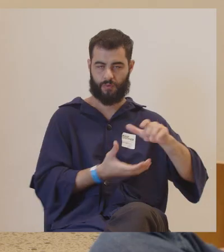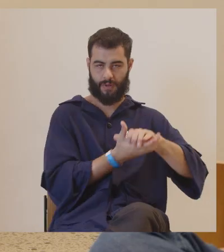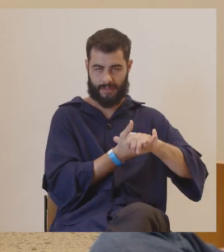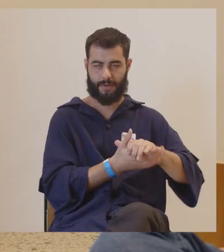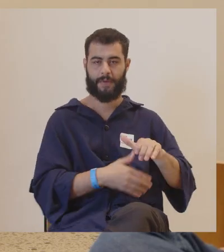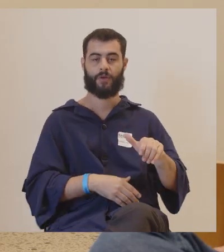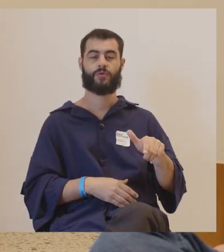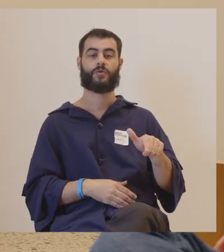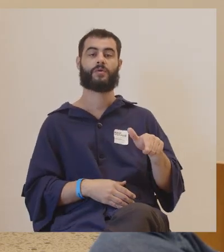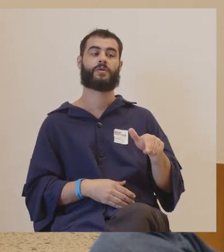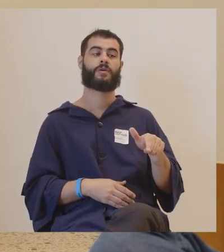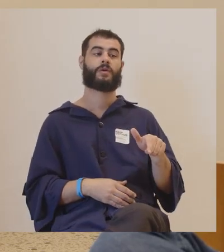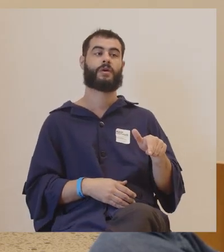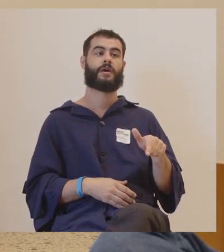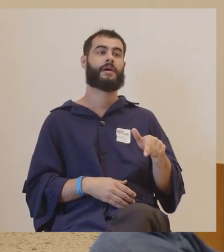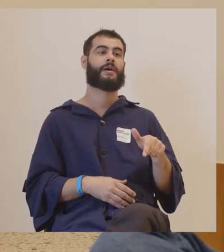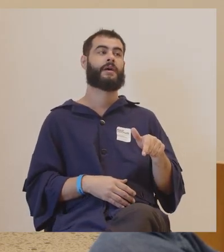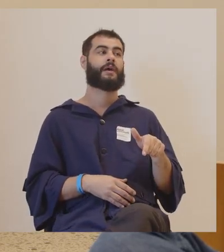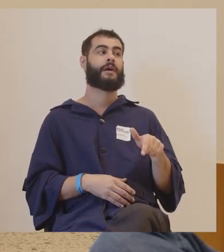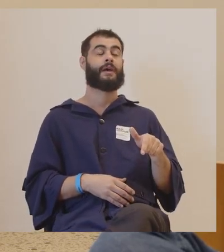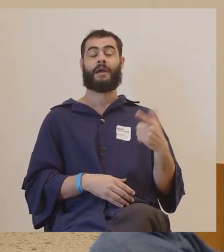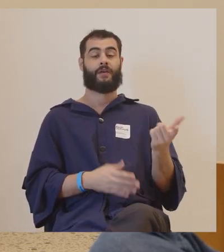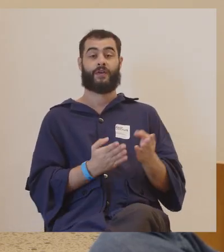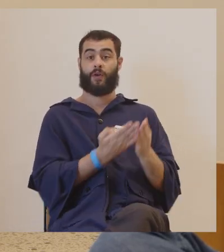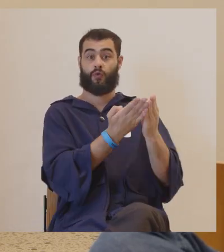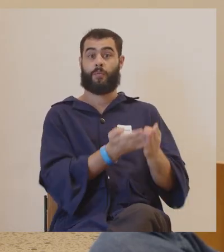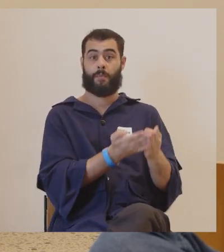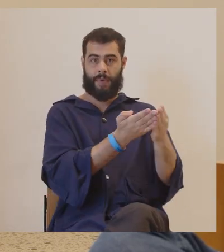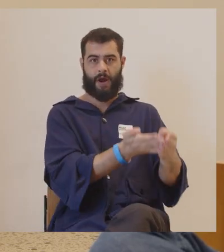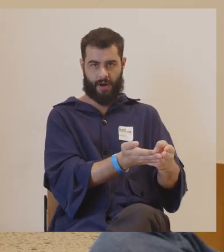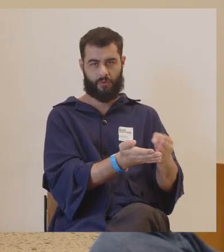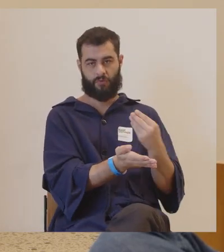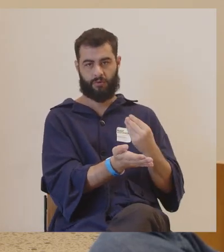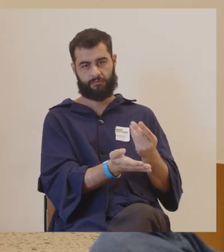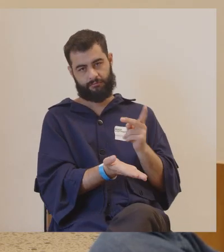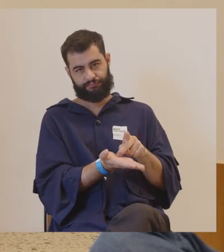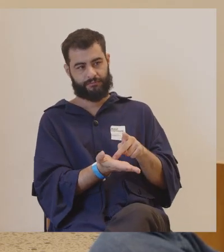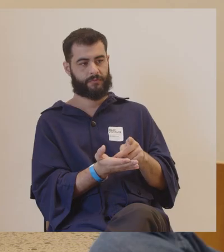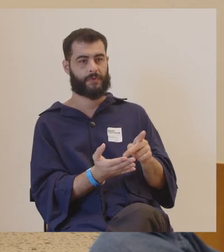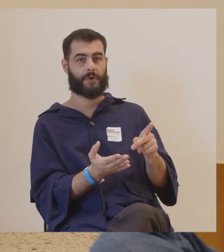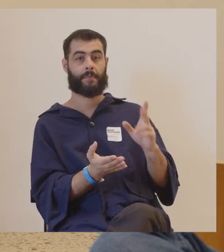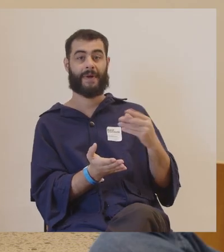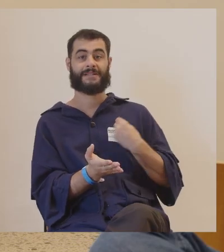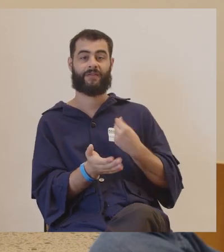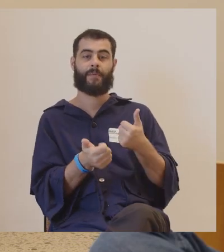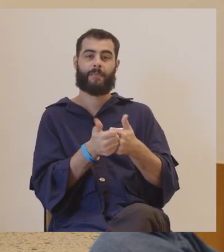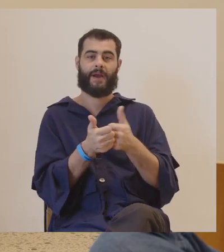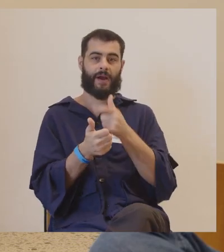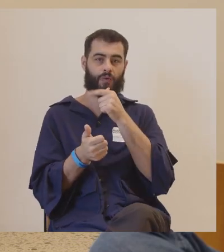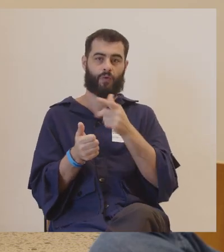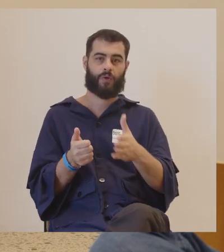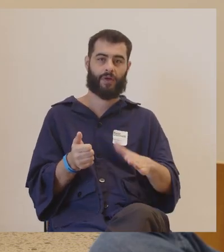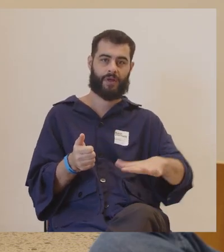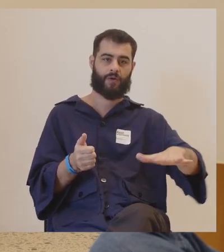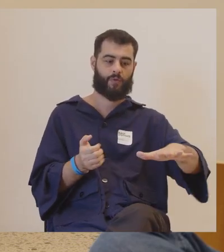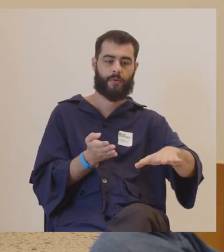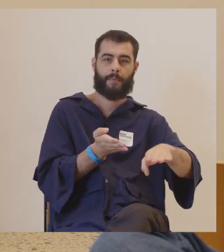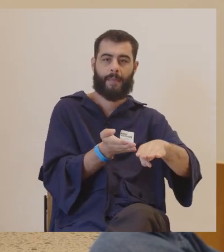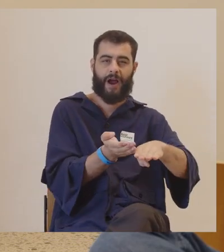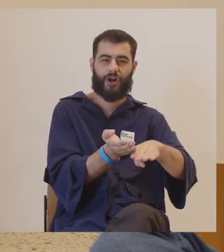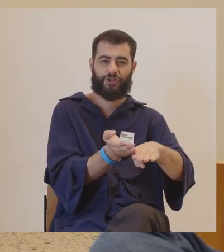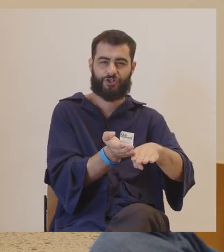o barco, elas num barco, justamente, mas na margem do rio. Então, de fato,